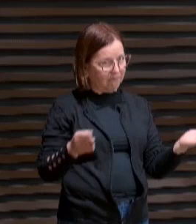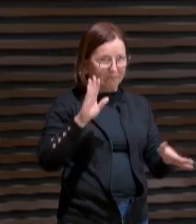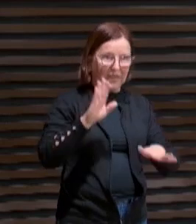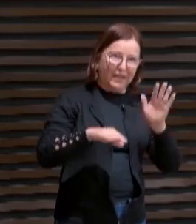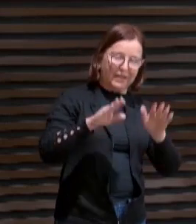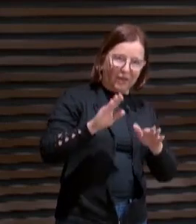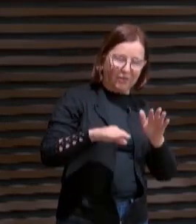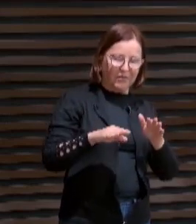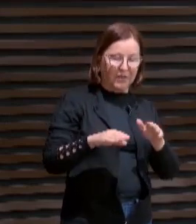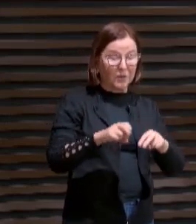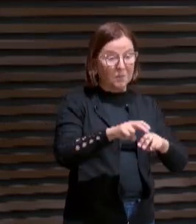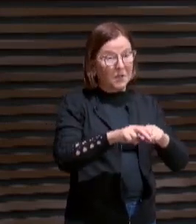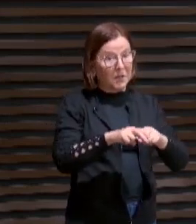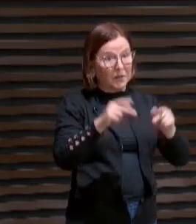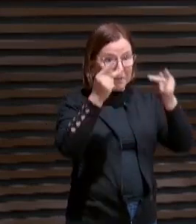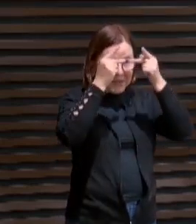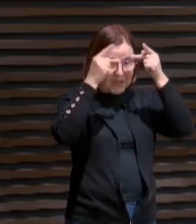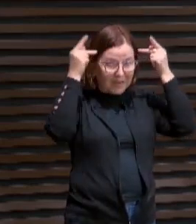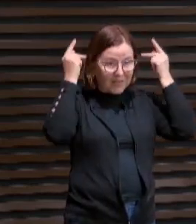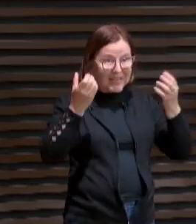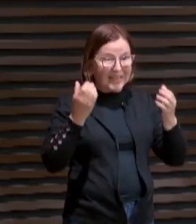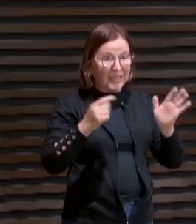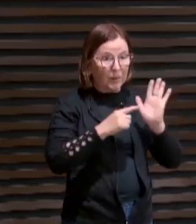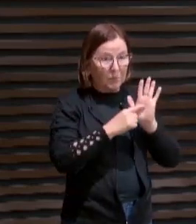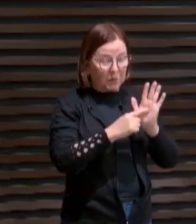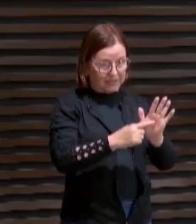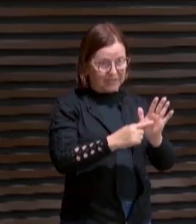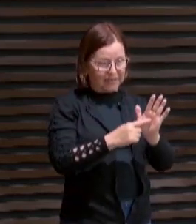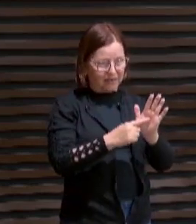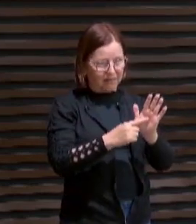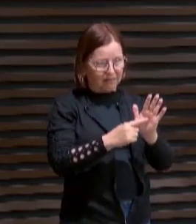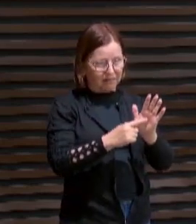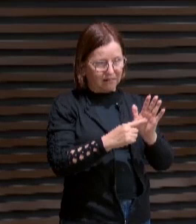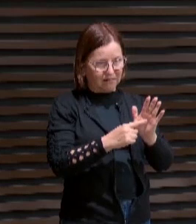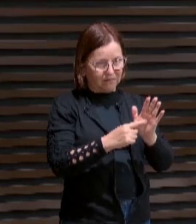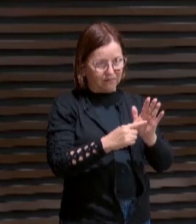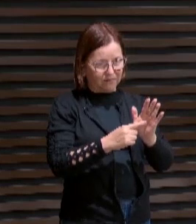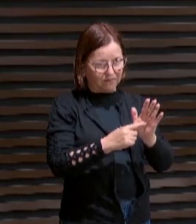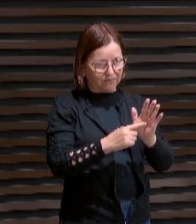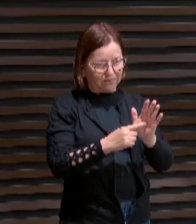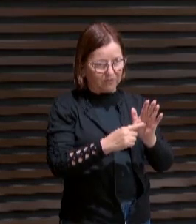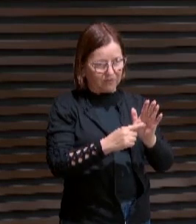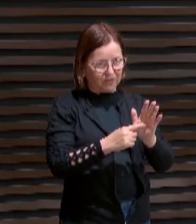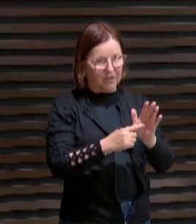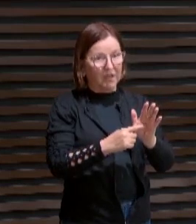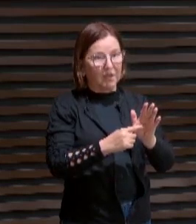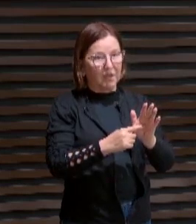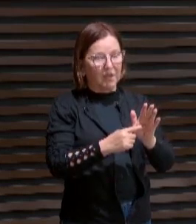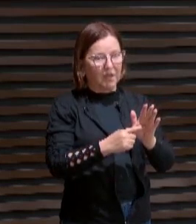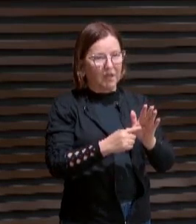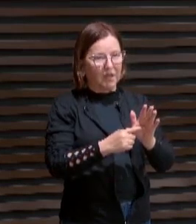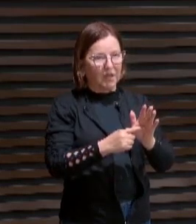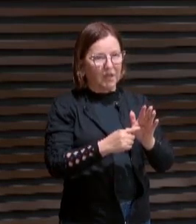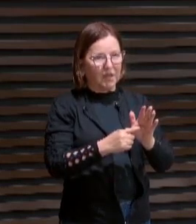Talvez com isso Pilatos queria mostrar o Jesus açoitado perante a multidão, e a multidão dissesse: